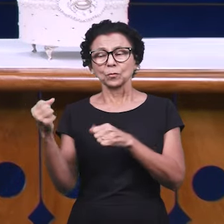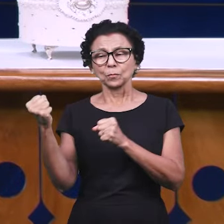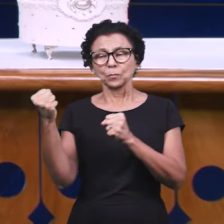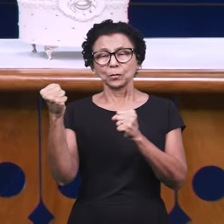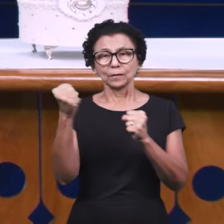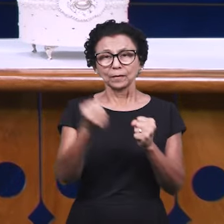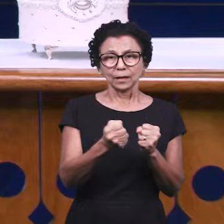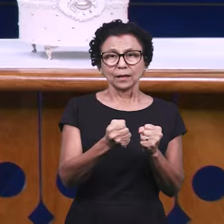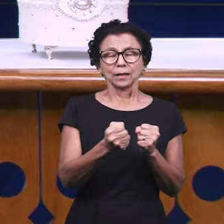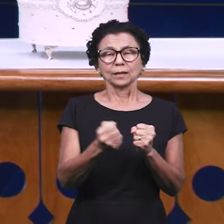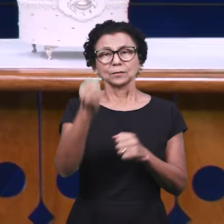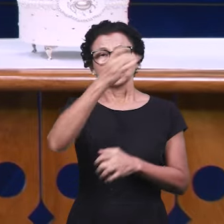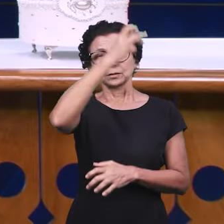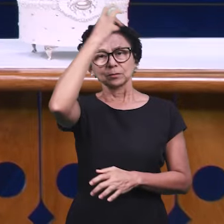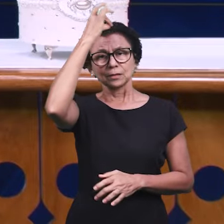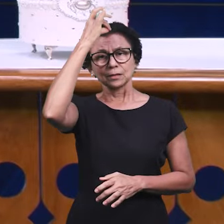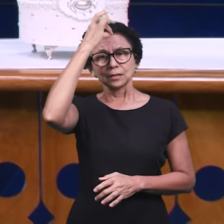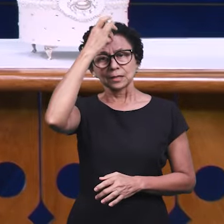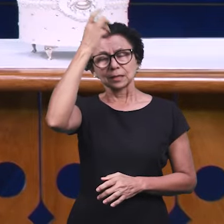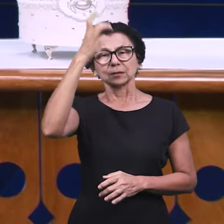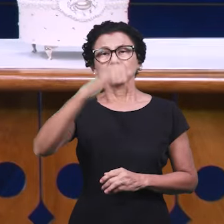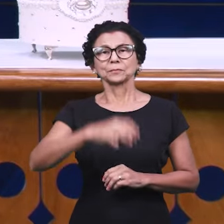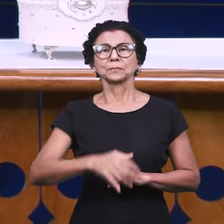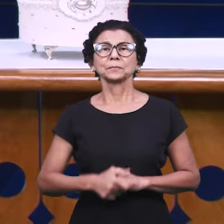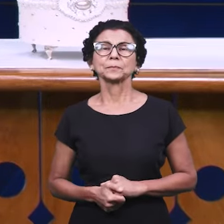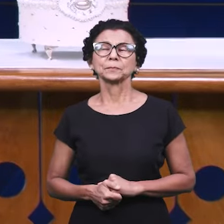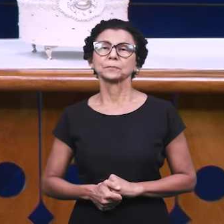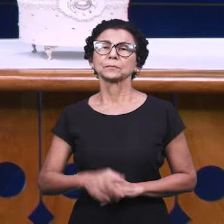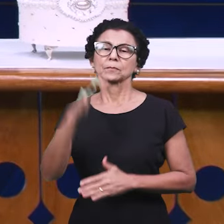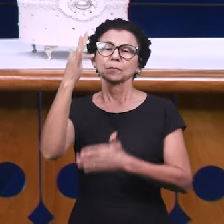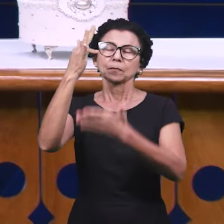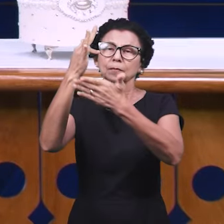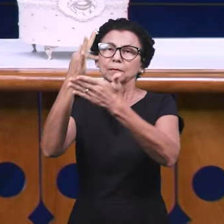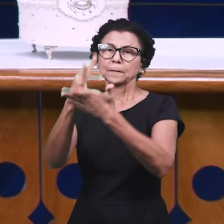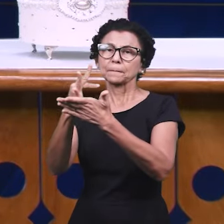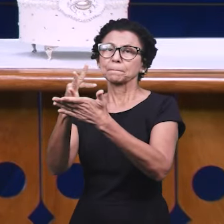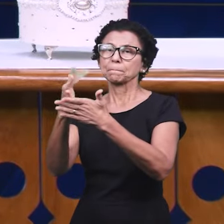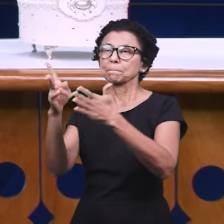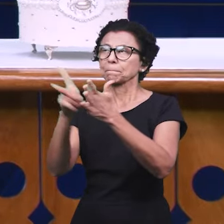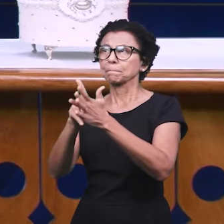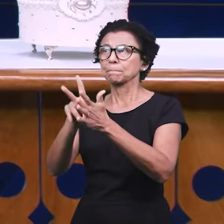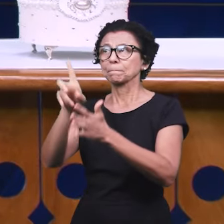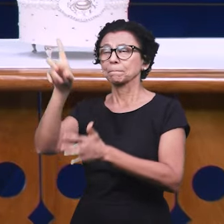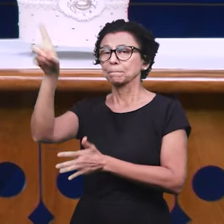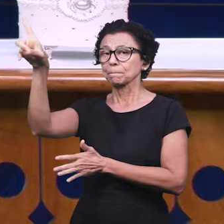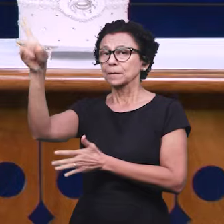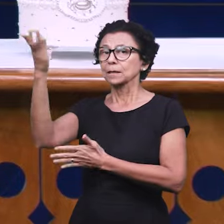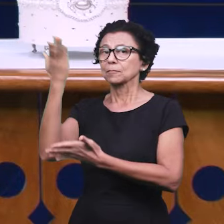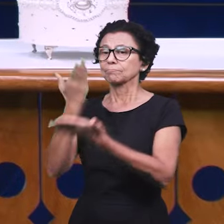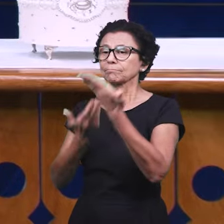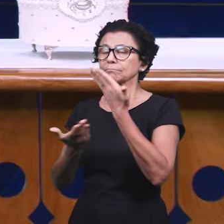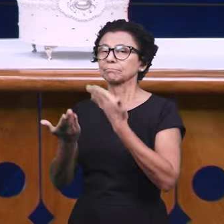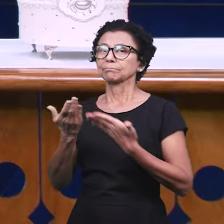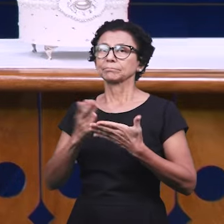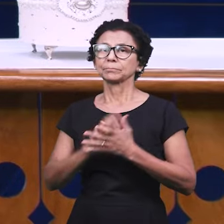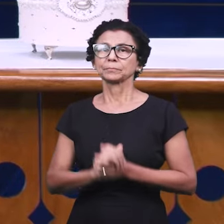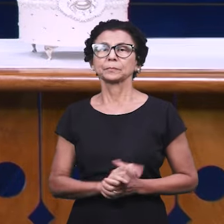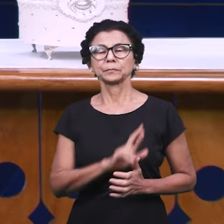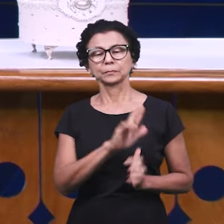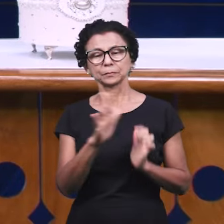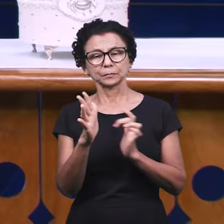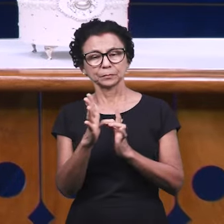a fé que nos leva a esta comunhão, ela vem da eternidade, que é o seu Espírito Santo, e em nome